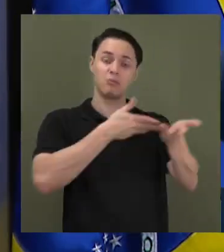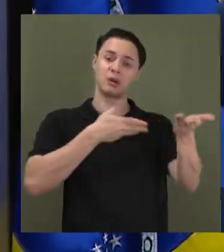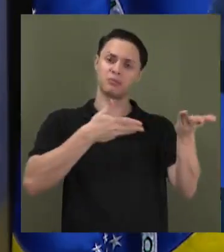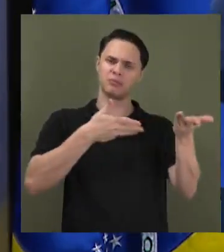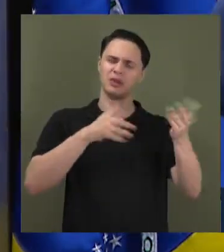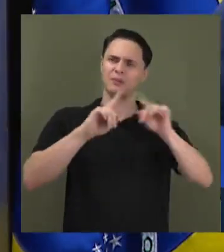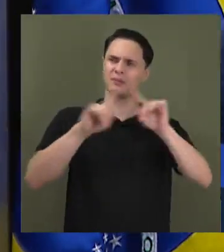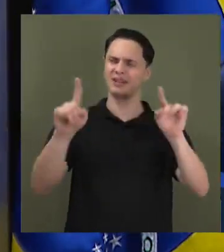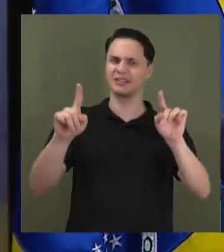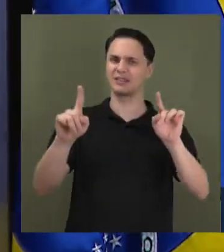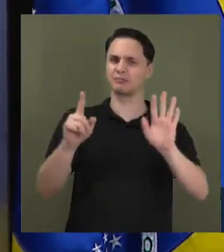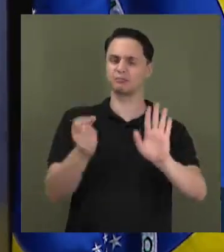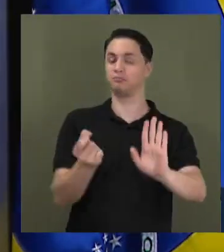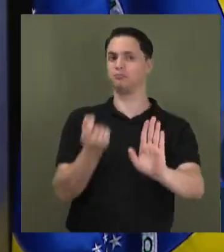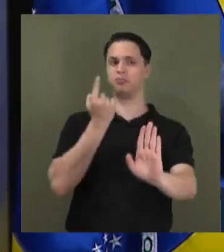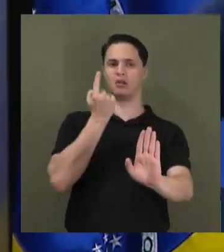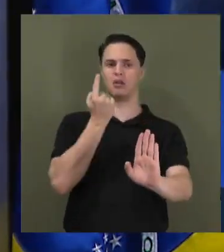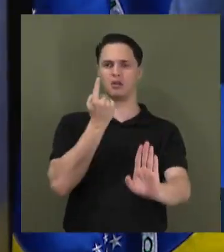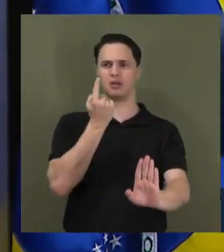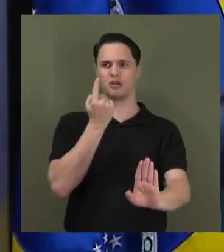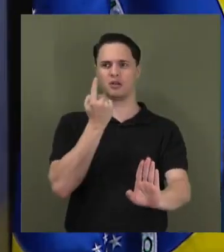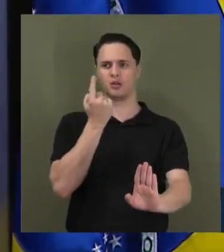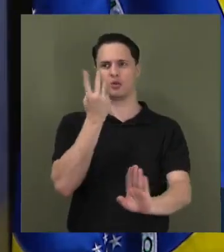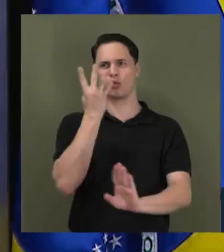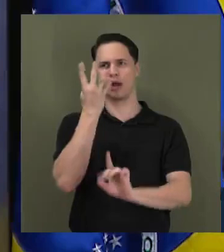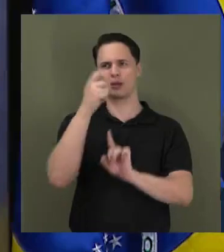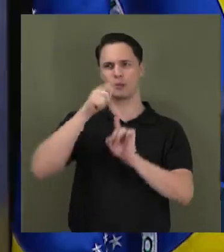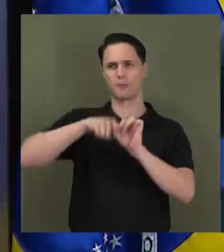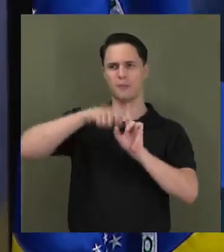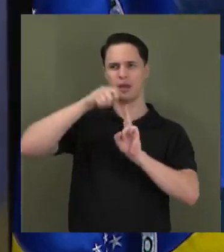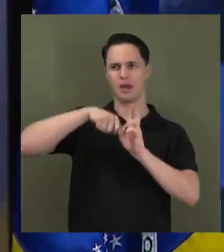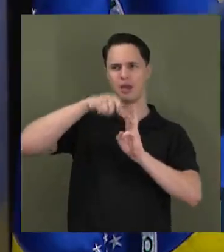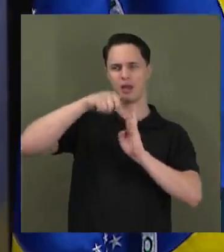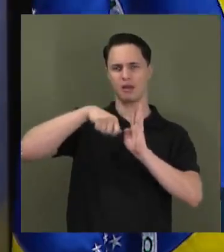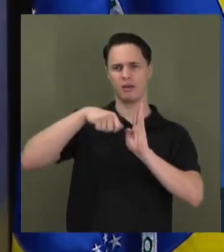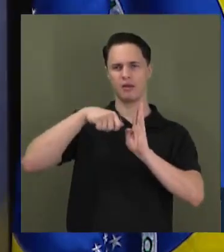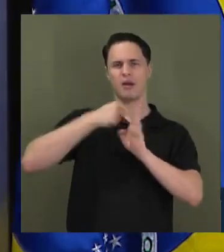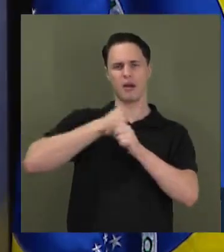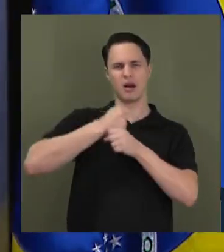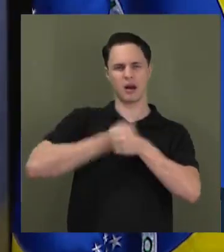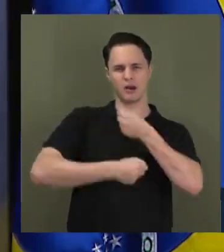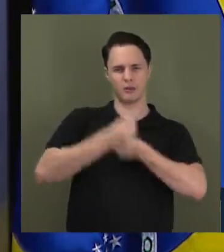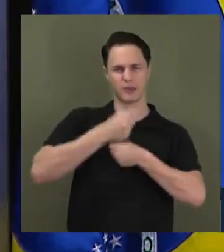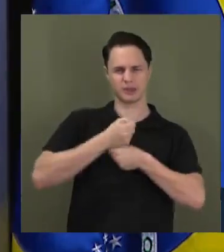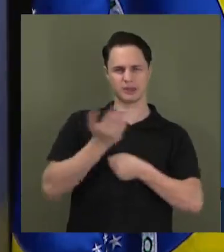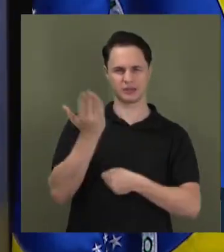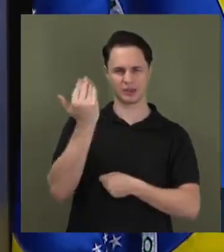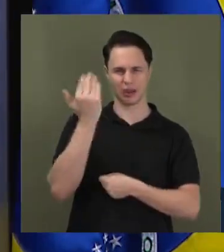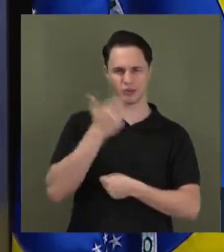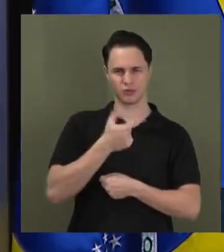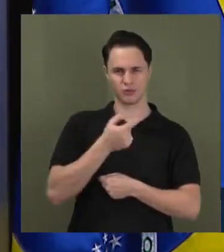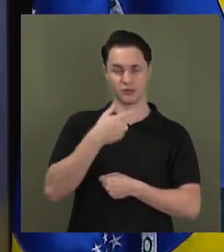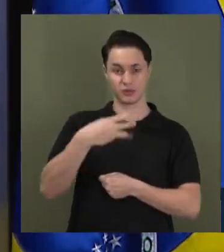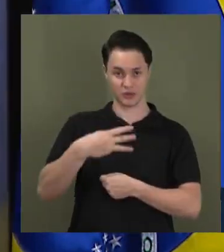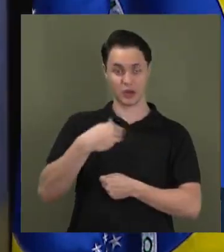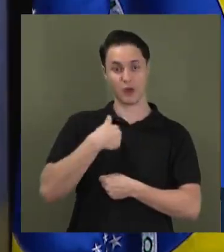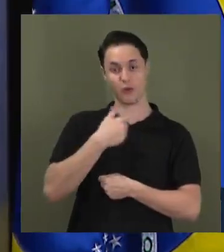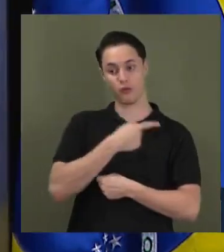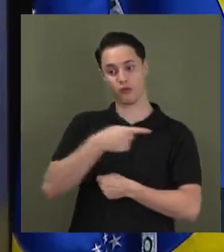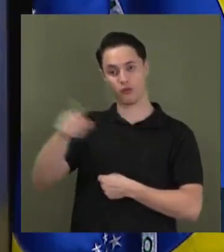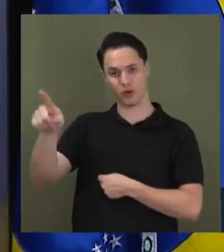mais ou menos uns 4 meses, foi no ano passado, eu tive com o embaixador